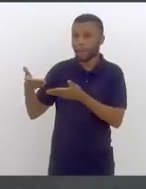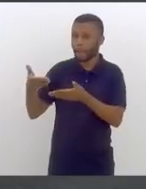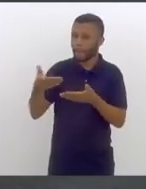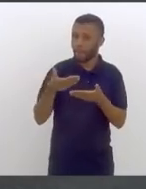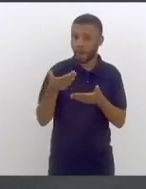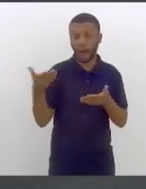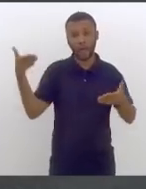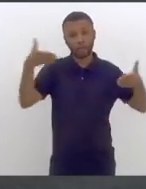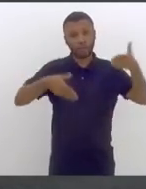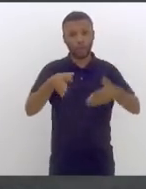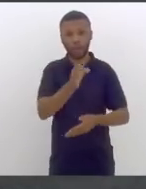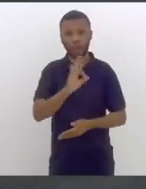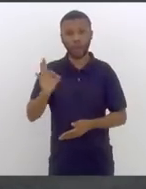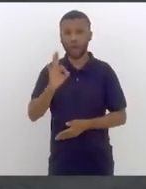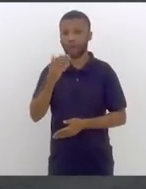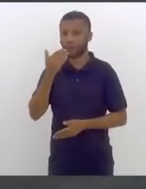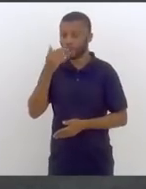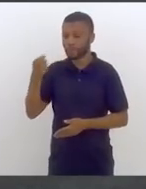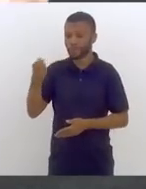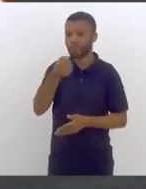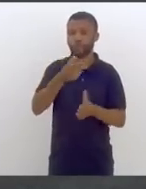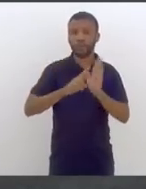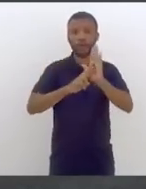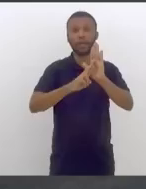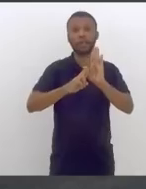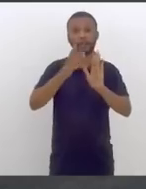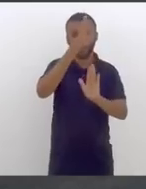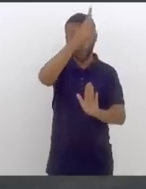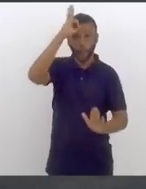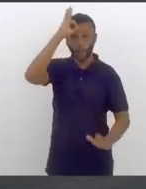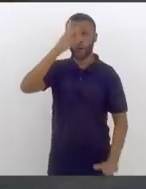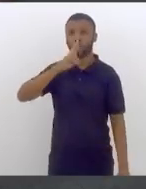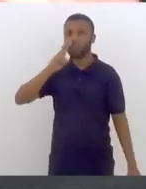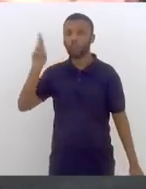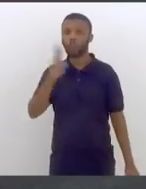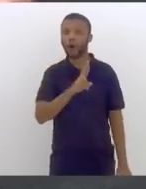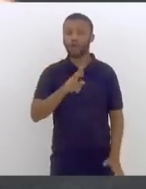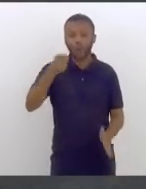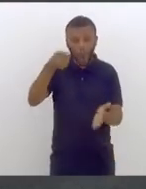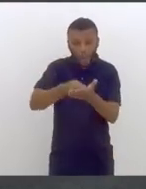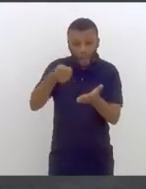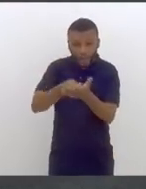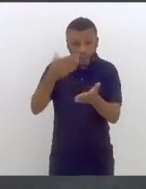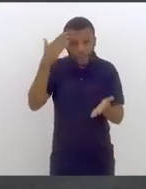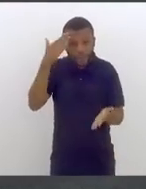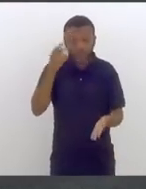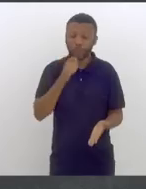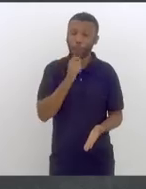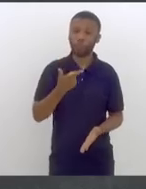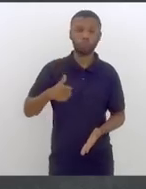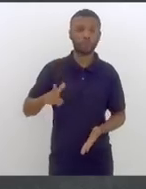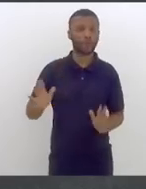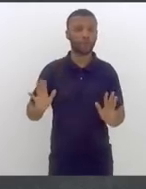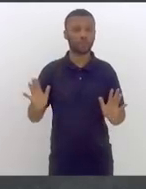não vem mandam um representante que não sabem respostas e não tem obrigação de saber a respostas